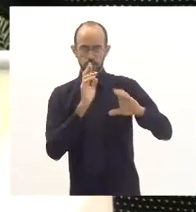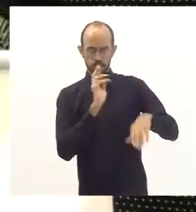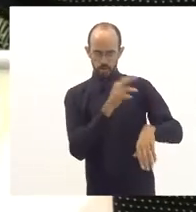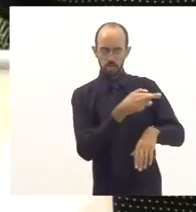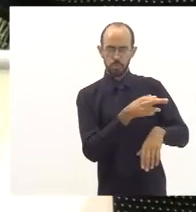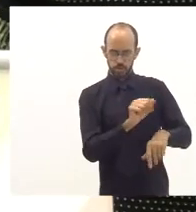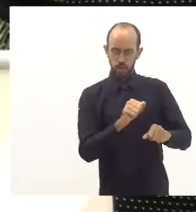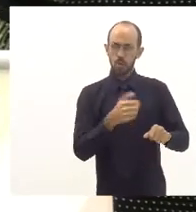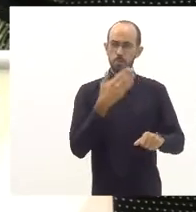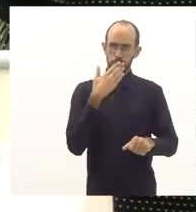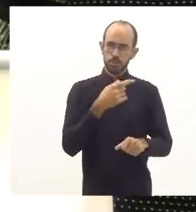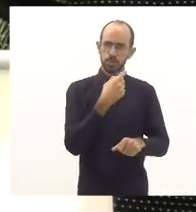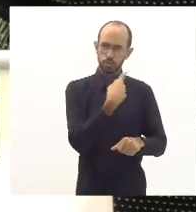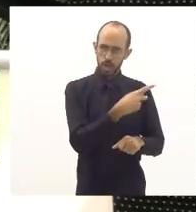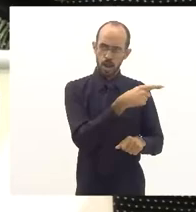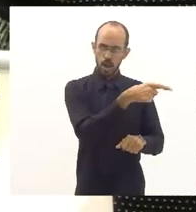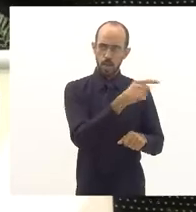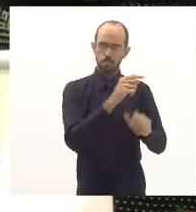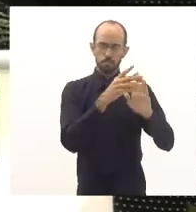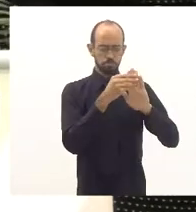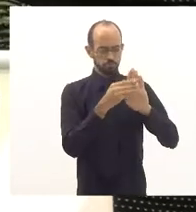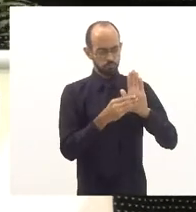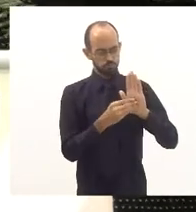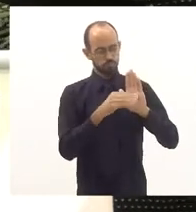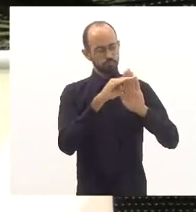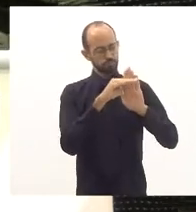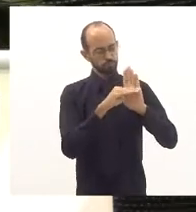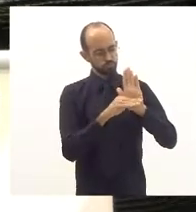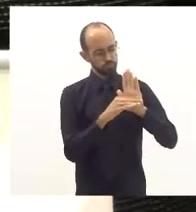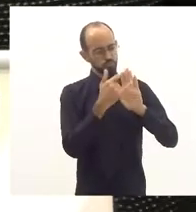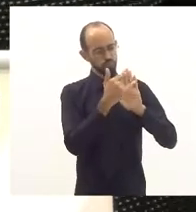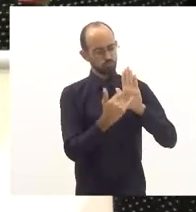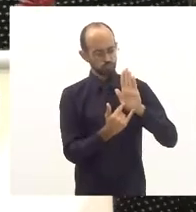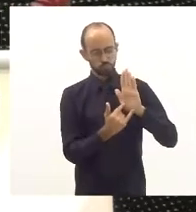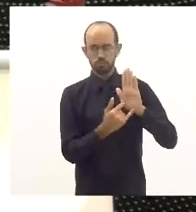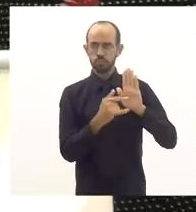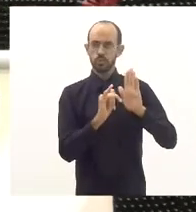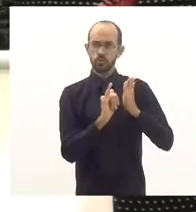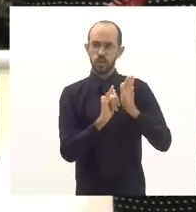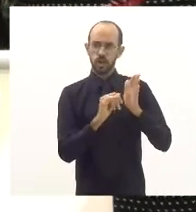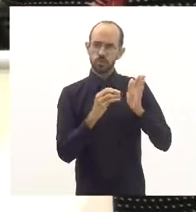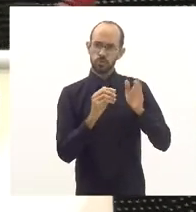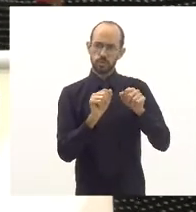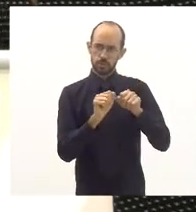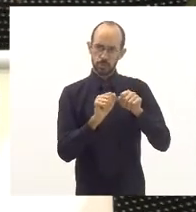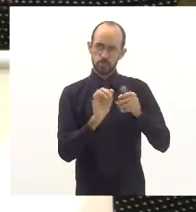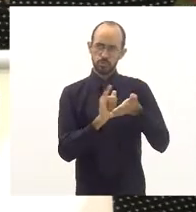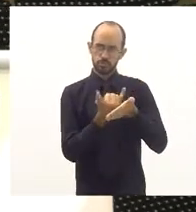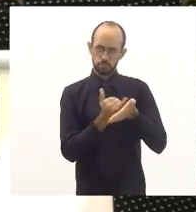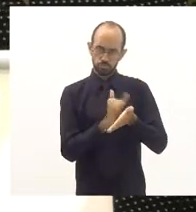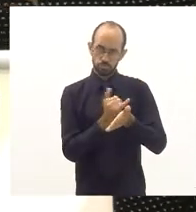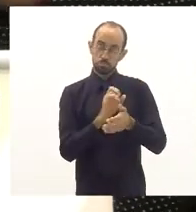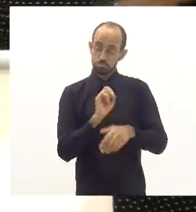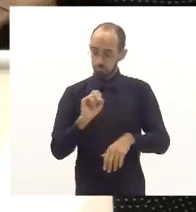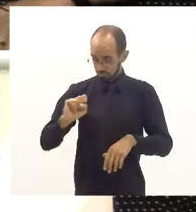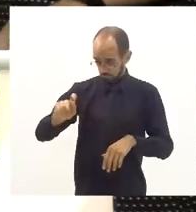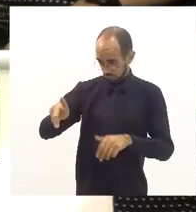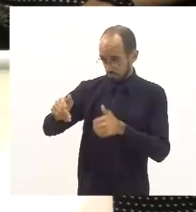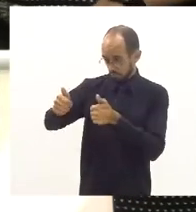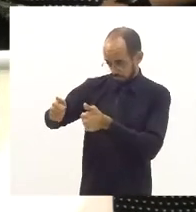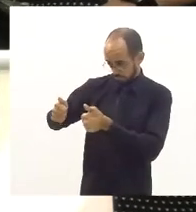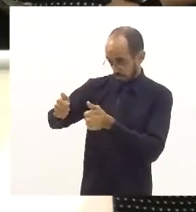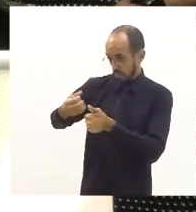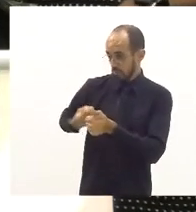o pedido dela, falamos, preencha essa ficha de inscrição, vamos te inscrever você e tal. Ela, ok, que bom, ficou feliz,